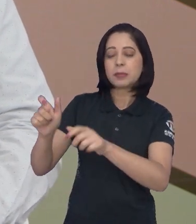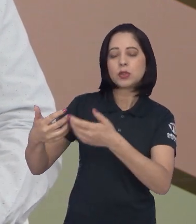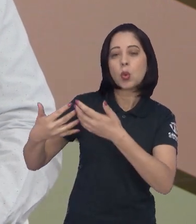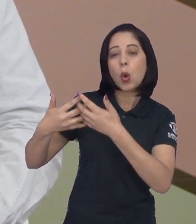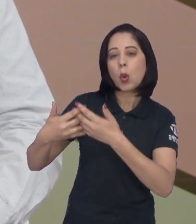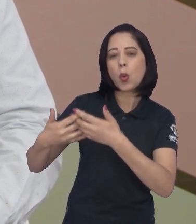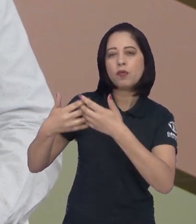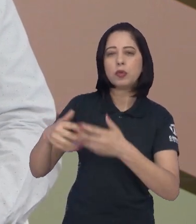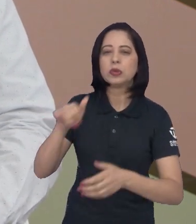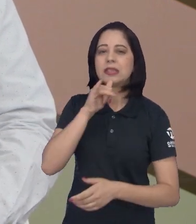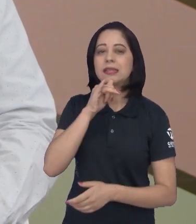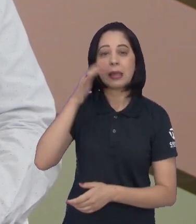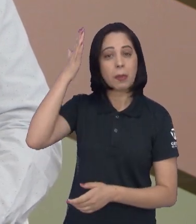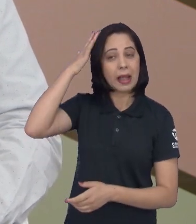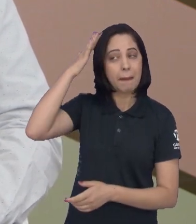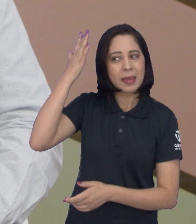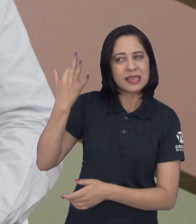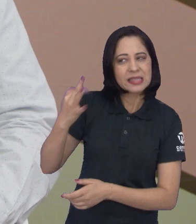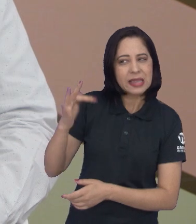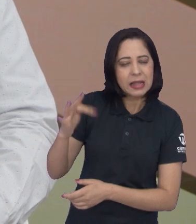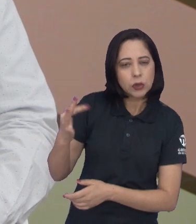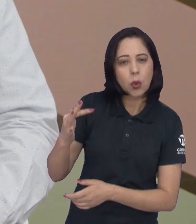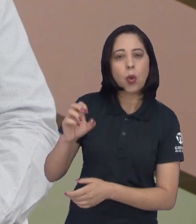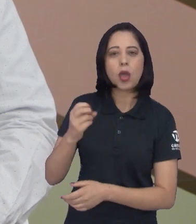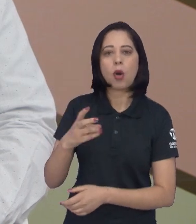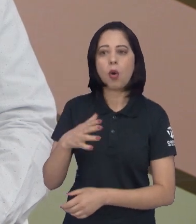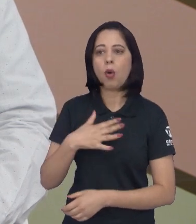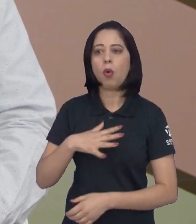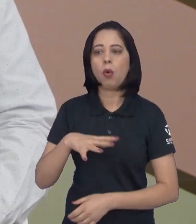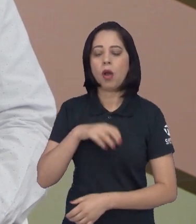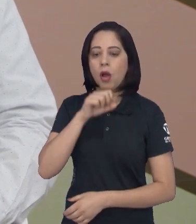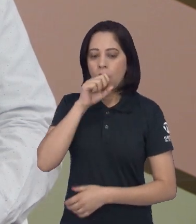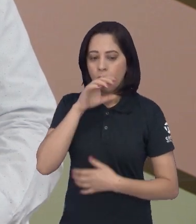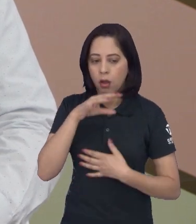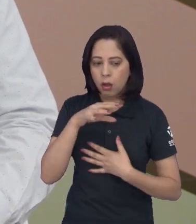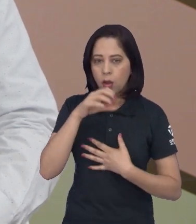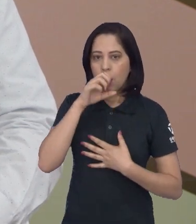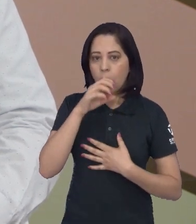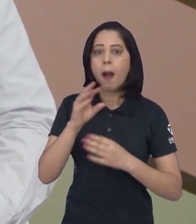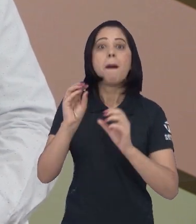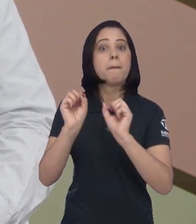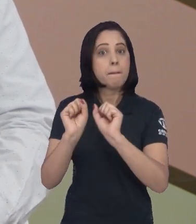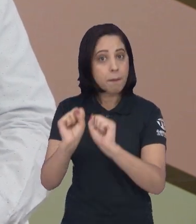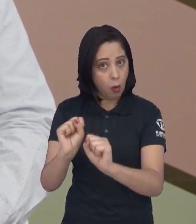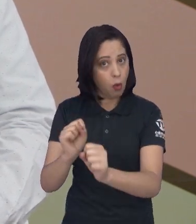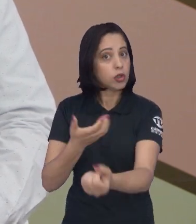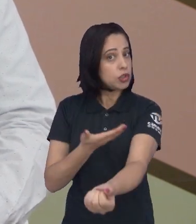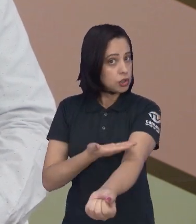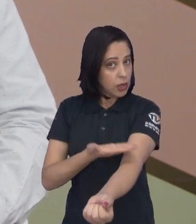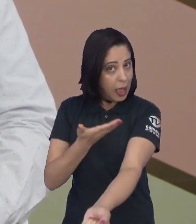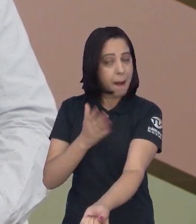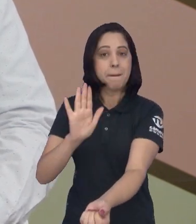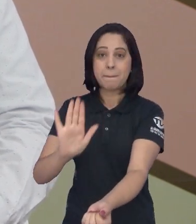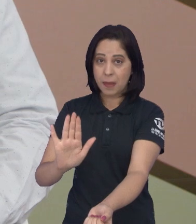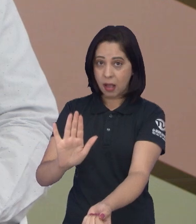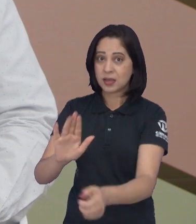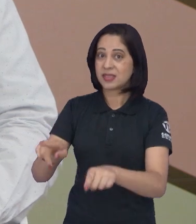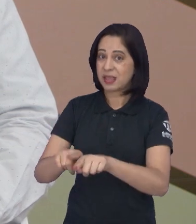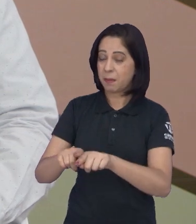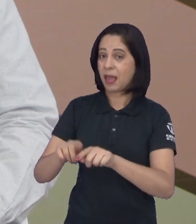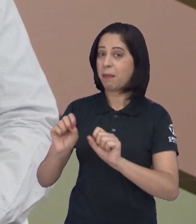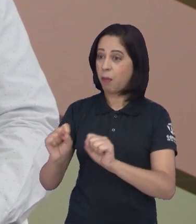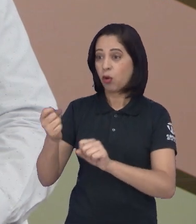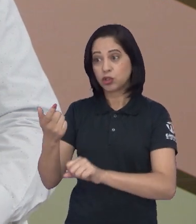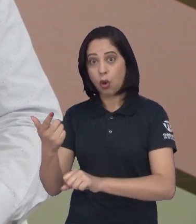alguma dor de cabeça ou uma de falta de ar que pode ser causada pela hipertensão Mas normalmente tem outras